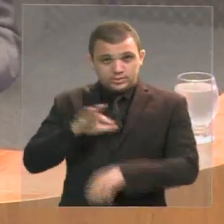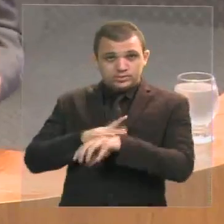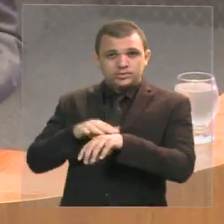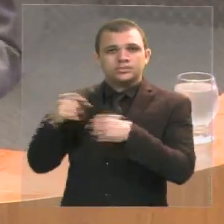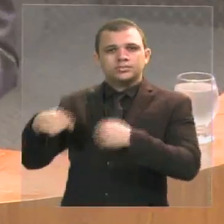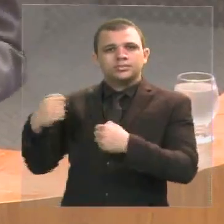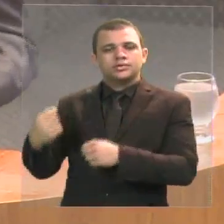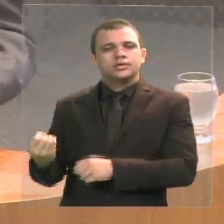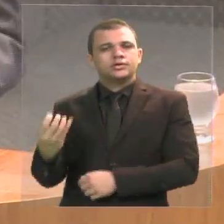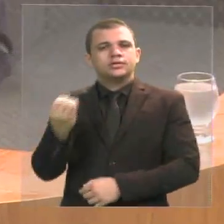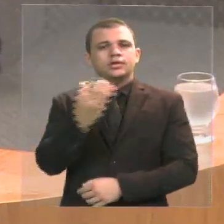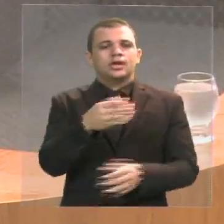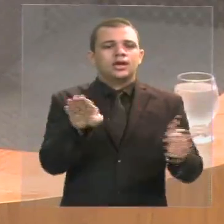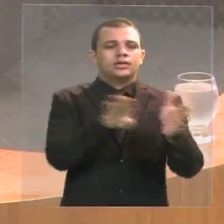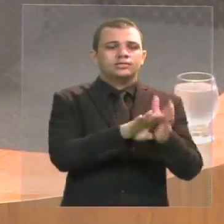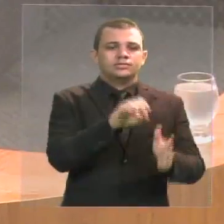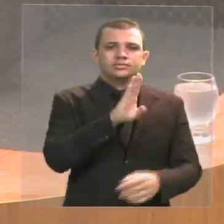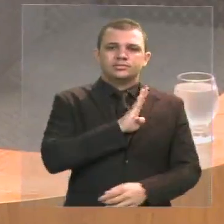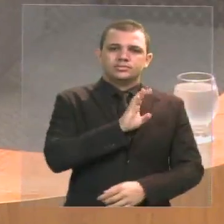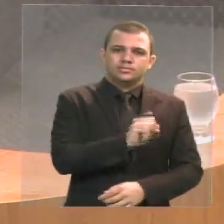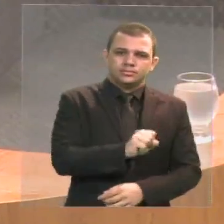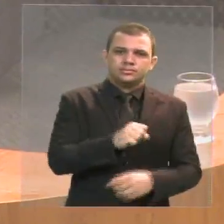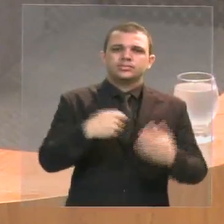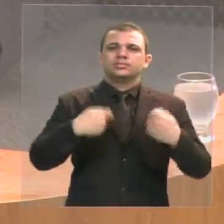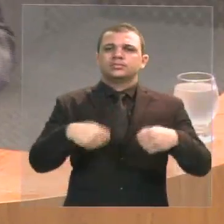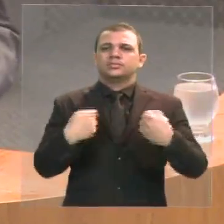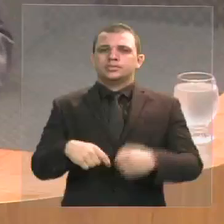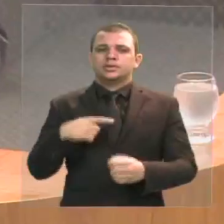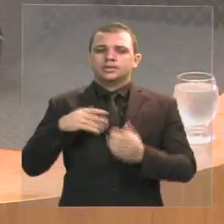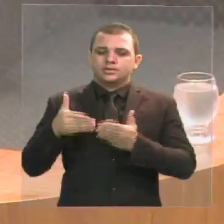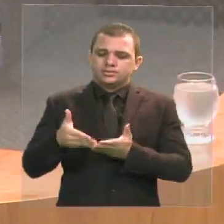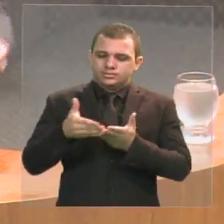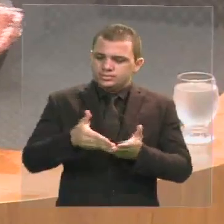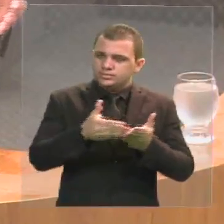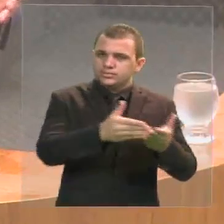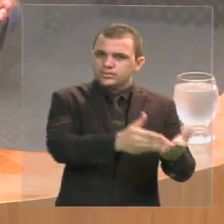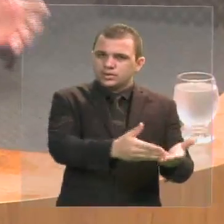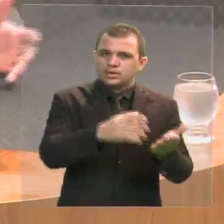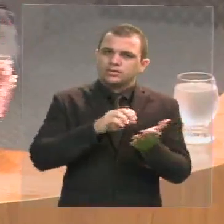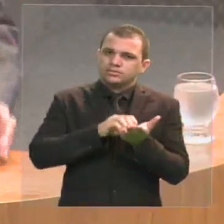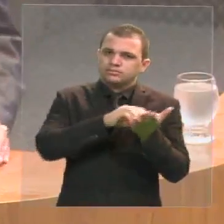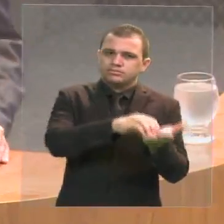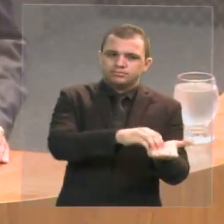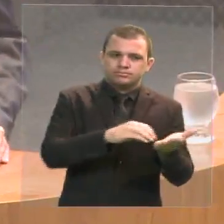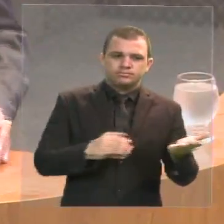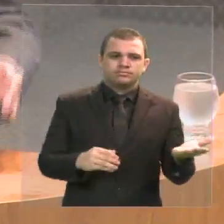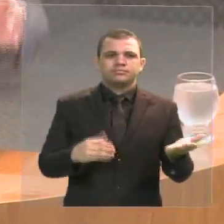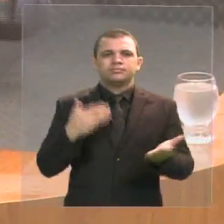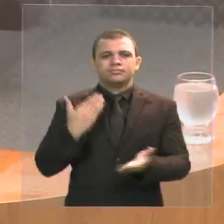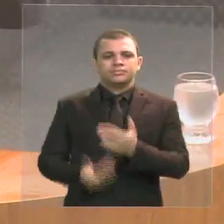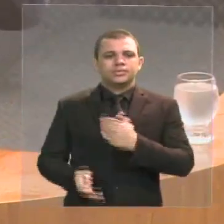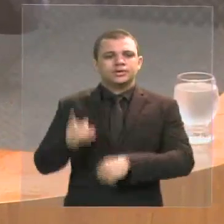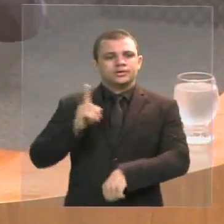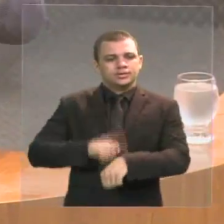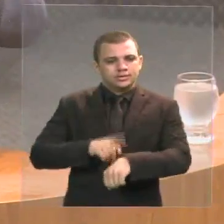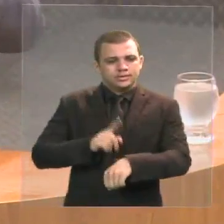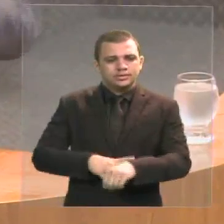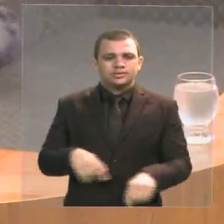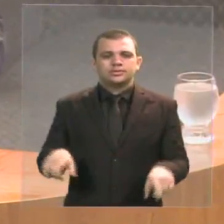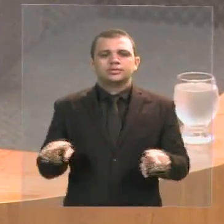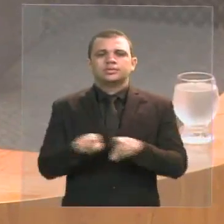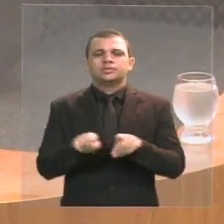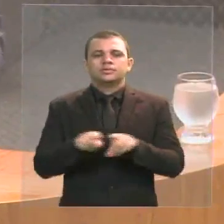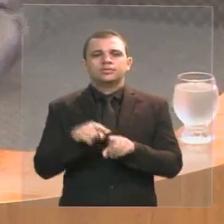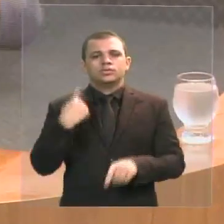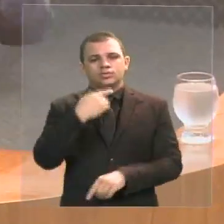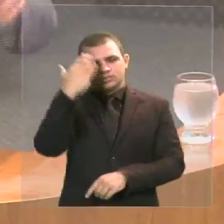que atravessar, fazer a travessia por uma balsa. Isso significa dizer o quê? Que perde-se tempo, e nós sabemos que o